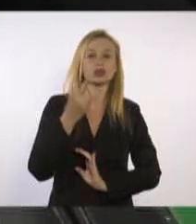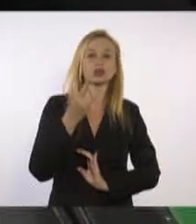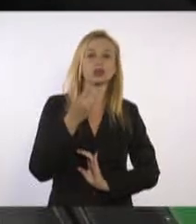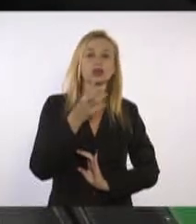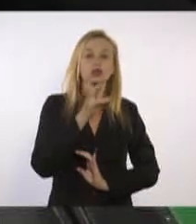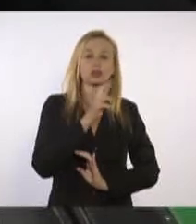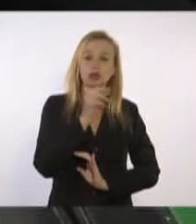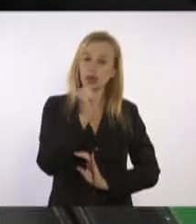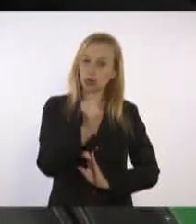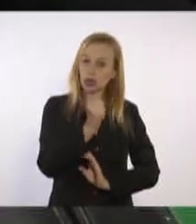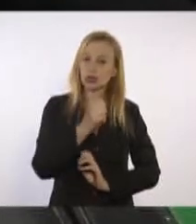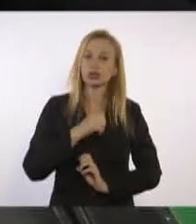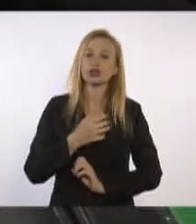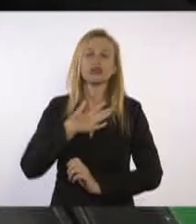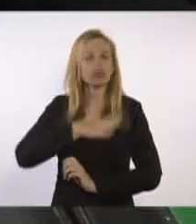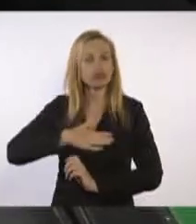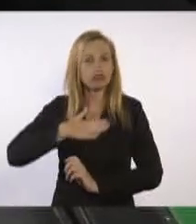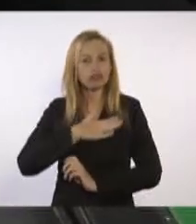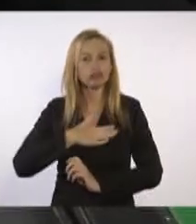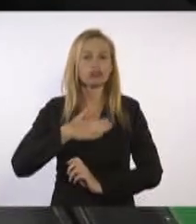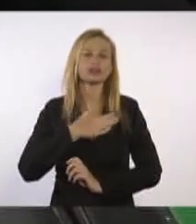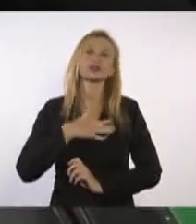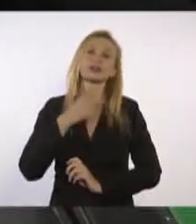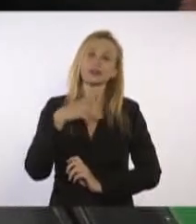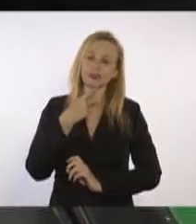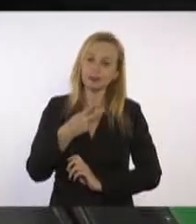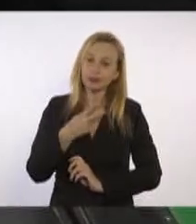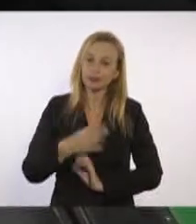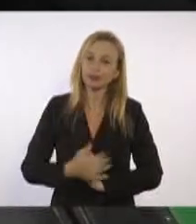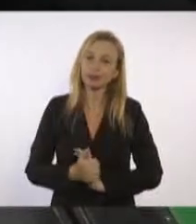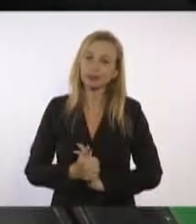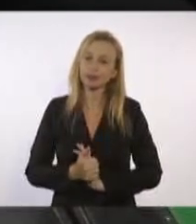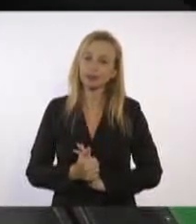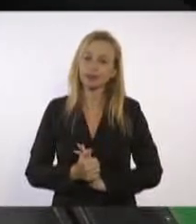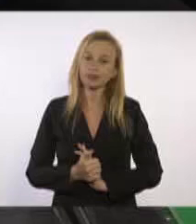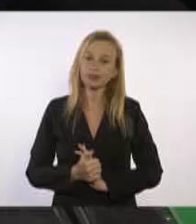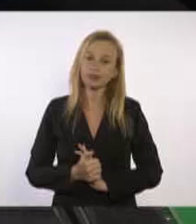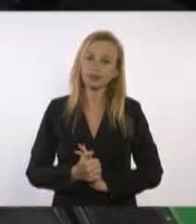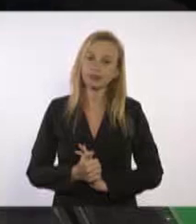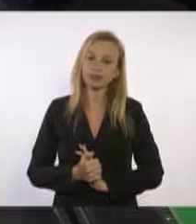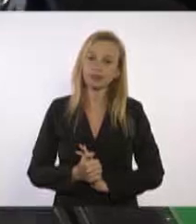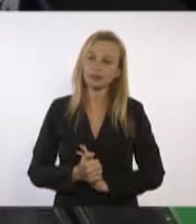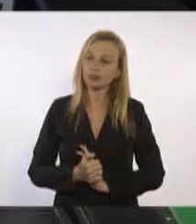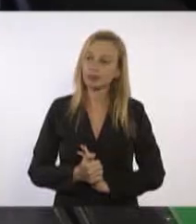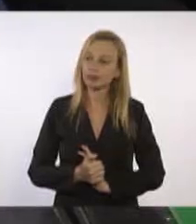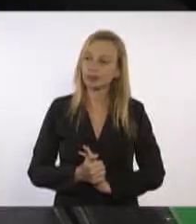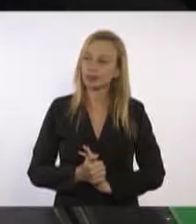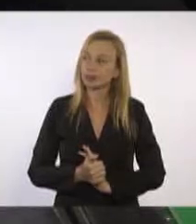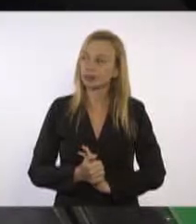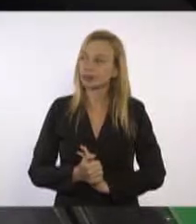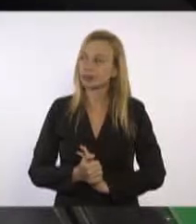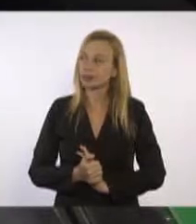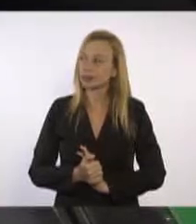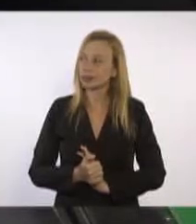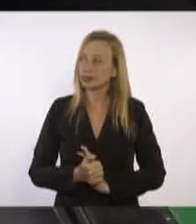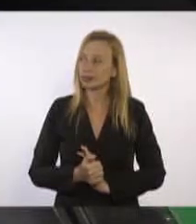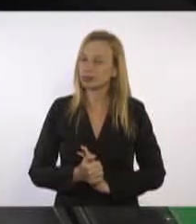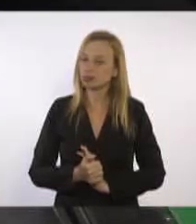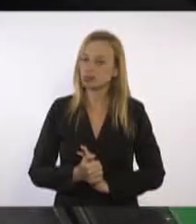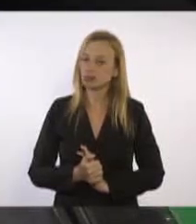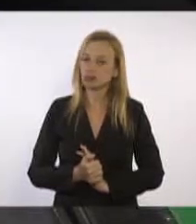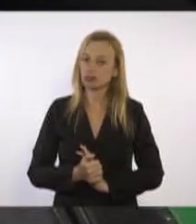eu gostaria de afirmar que, ainda que estivéssemos, que não acredito